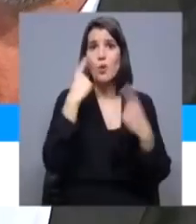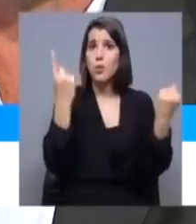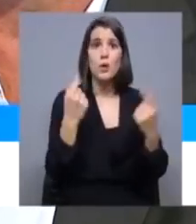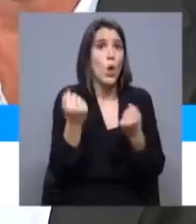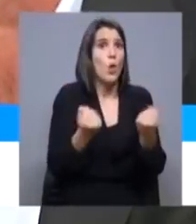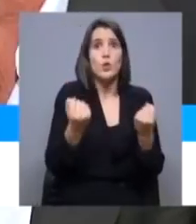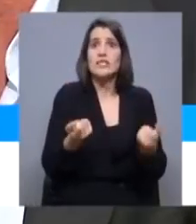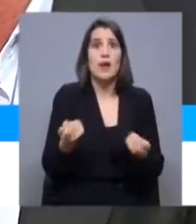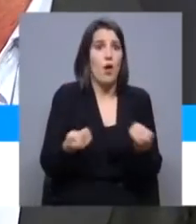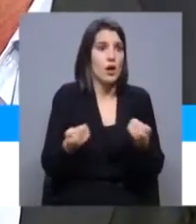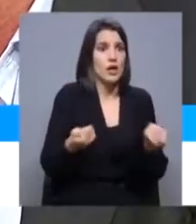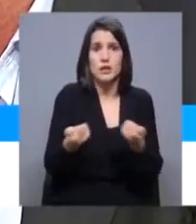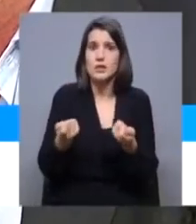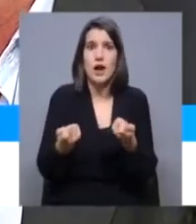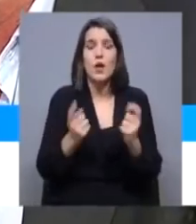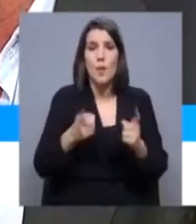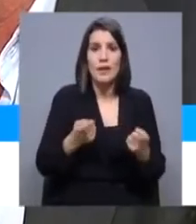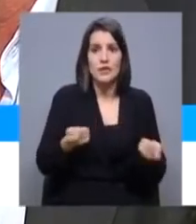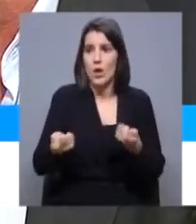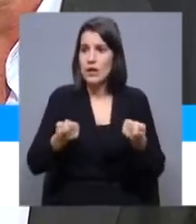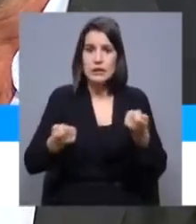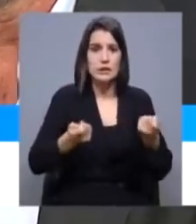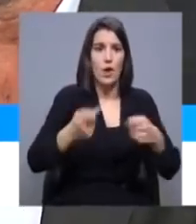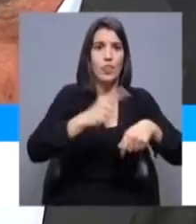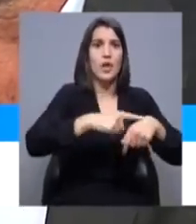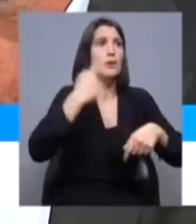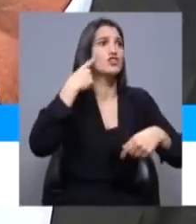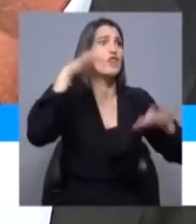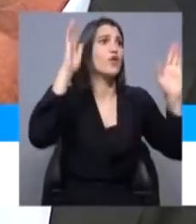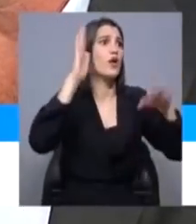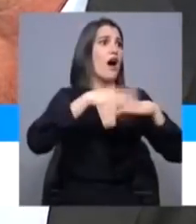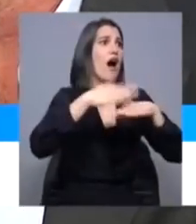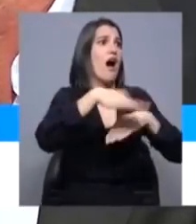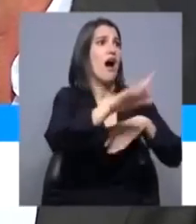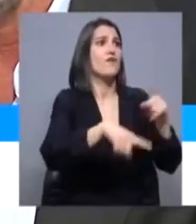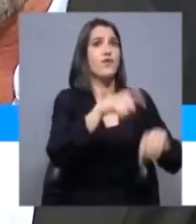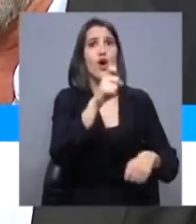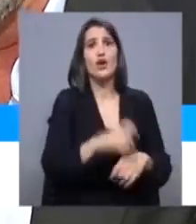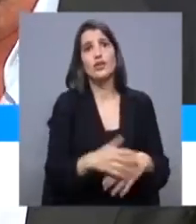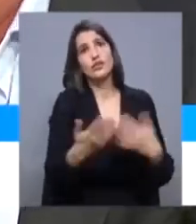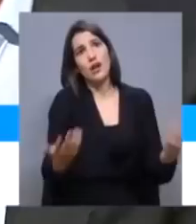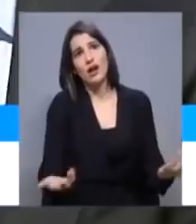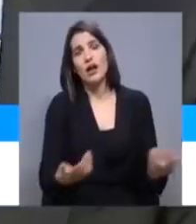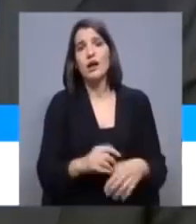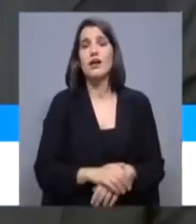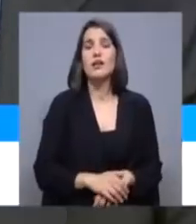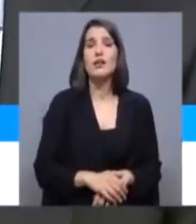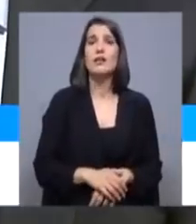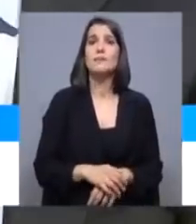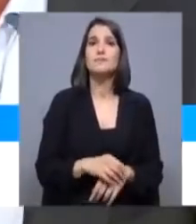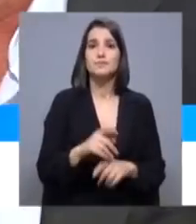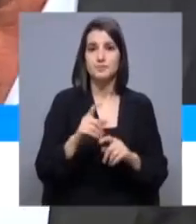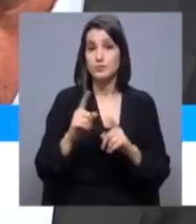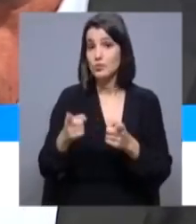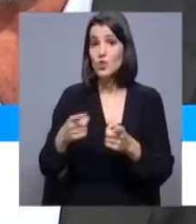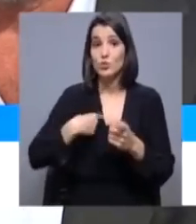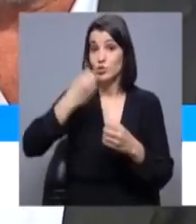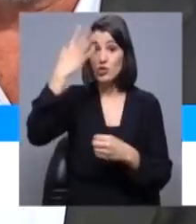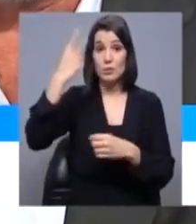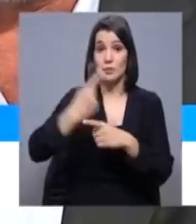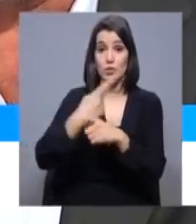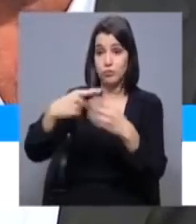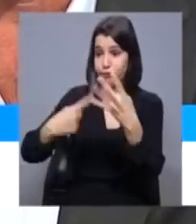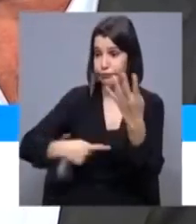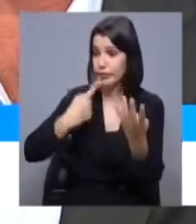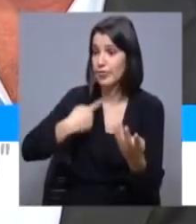observamos nas consegue organizar quando começa a organizar-se deixa fugir as pessoas que foi sempre muito mais posso mais uma vez começou eu já me lembro as